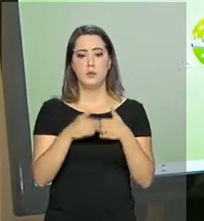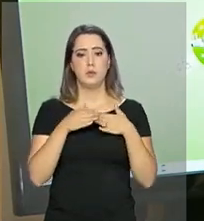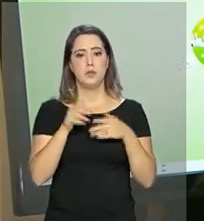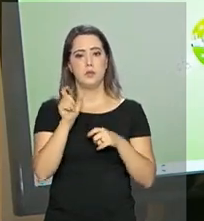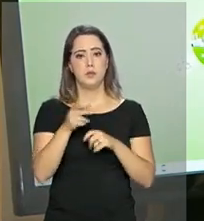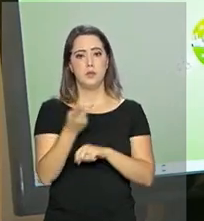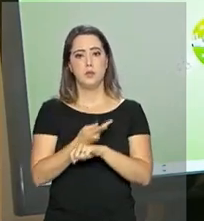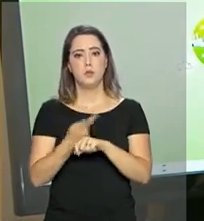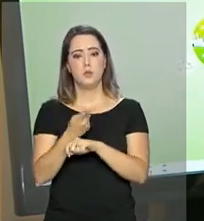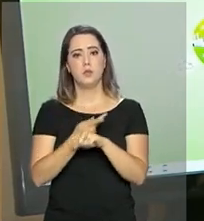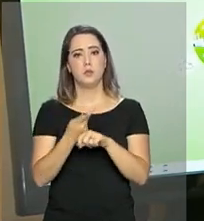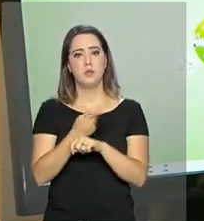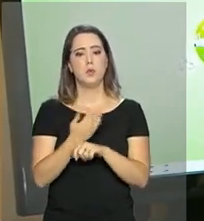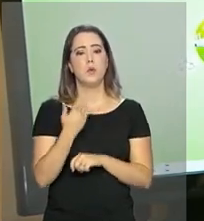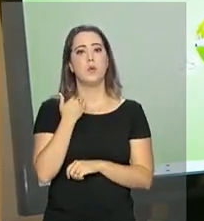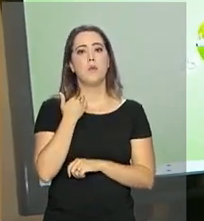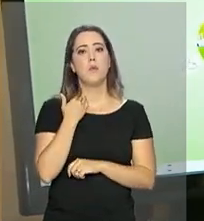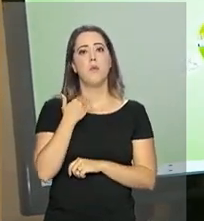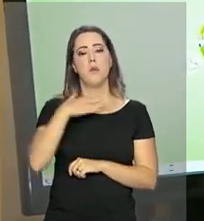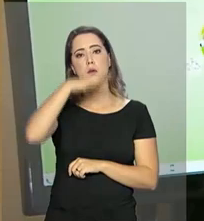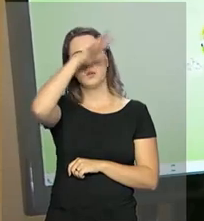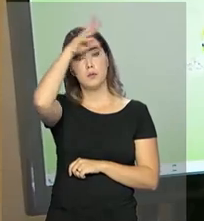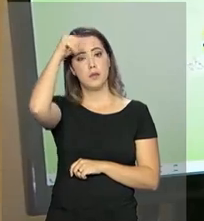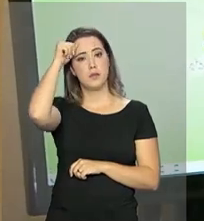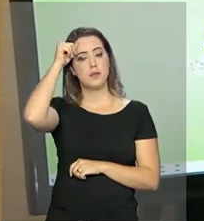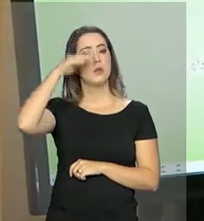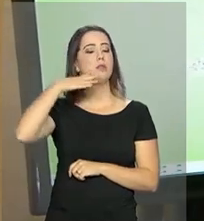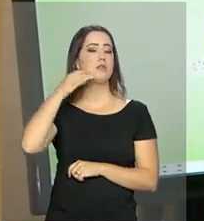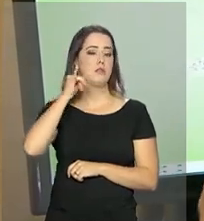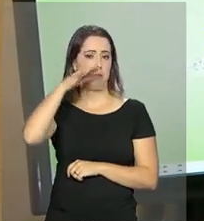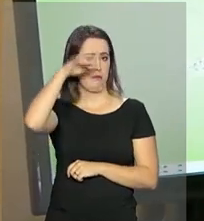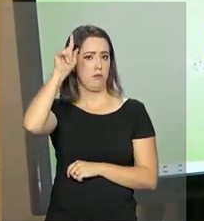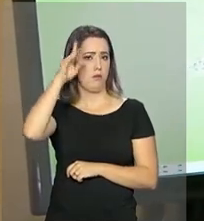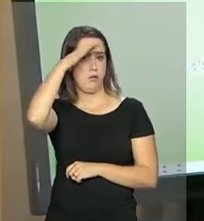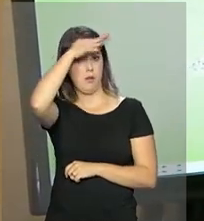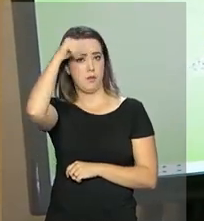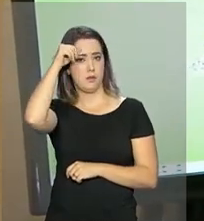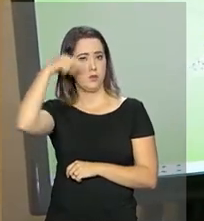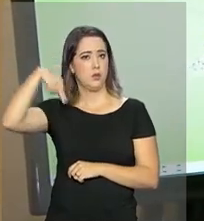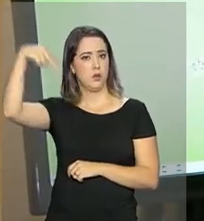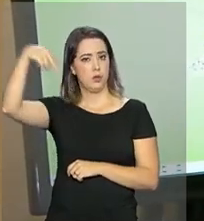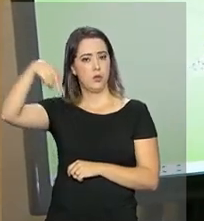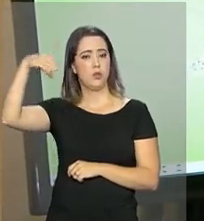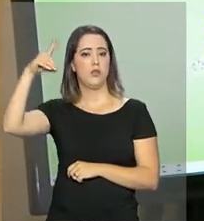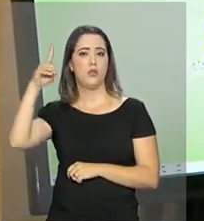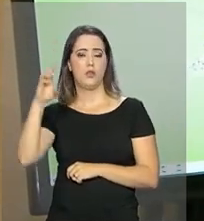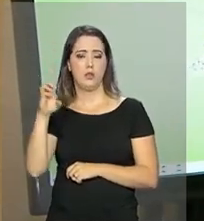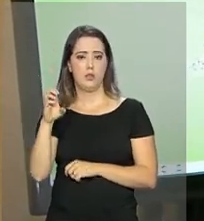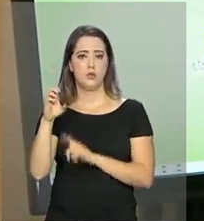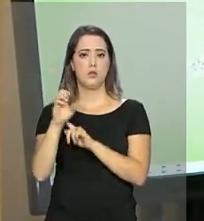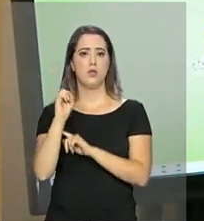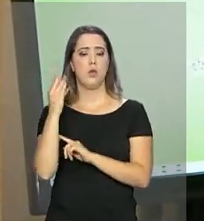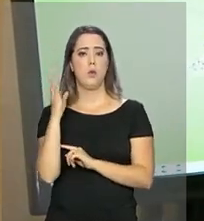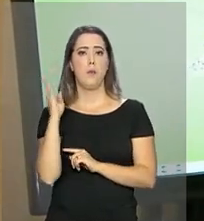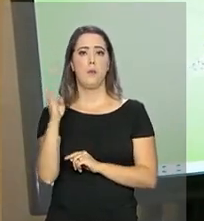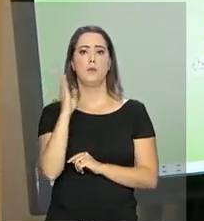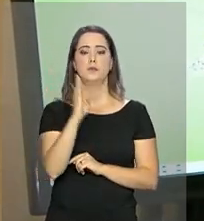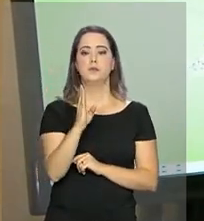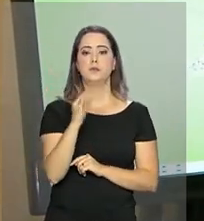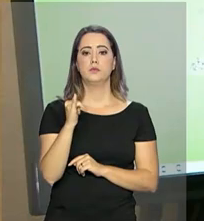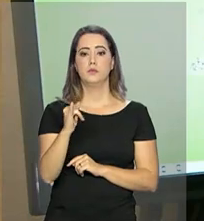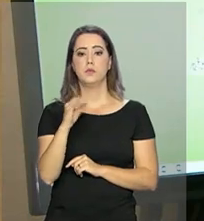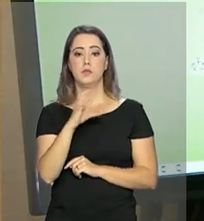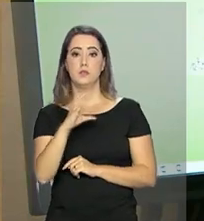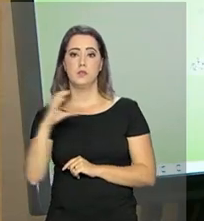pessoa procurando a agência do banco da amazônia estiver na amazônia banco do nordeste no nordeste o banco do brasil se tiver um centro